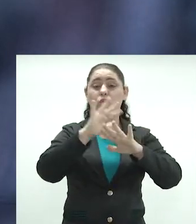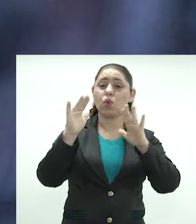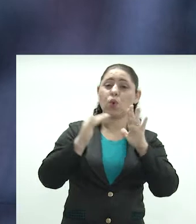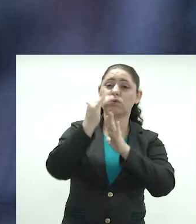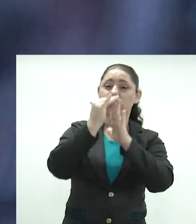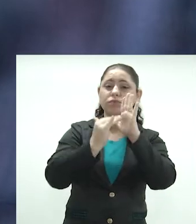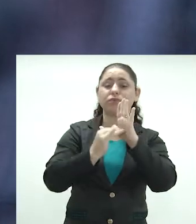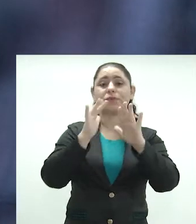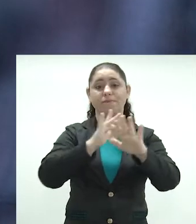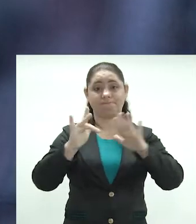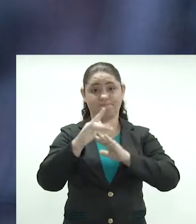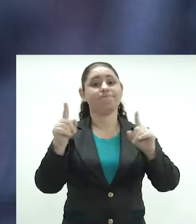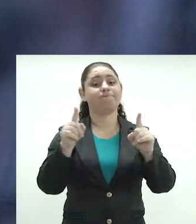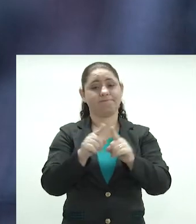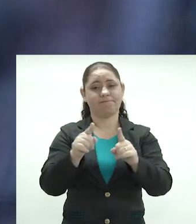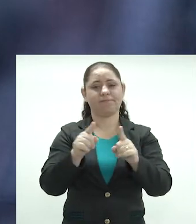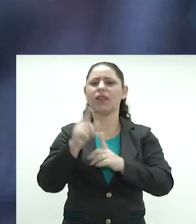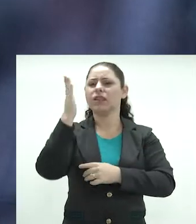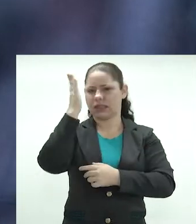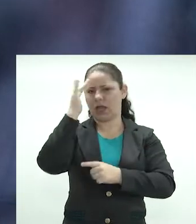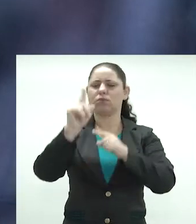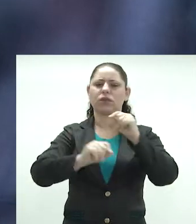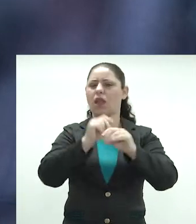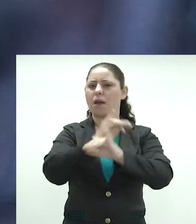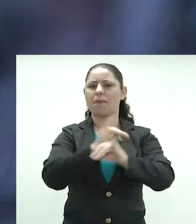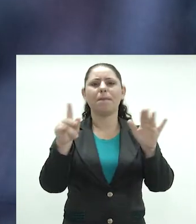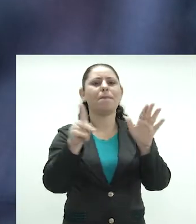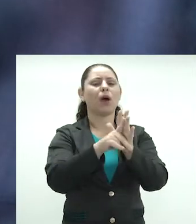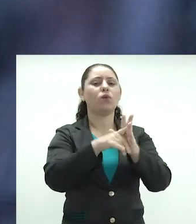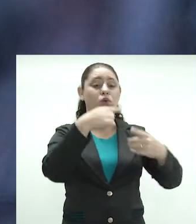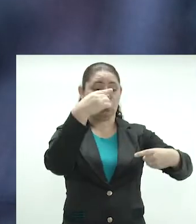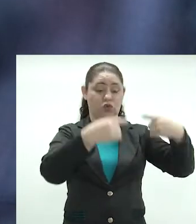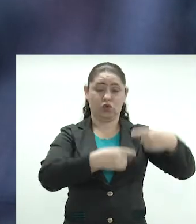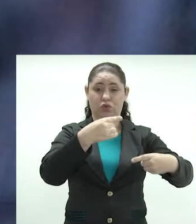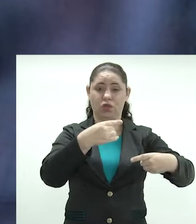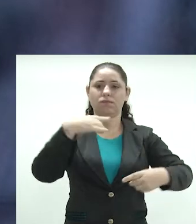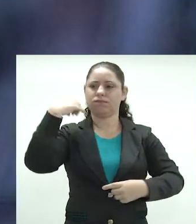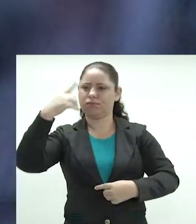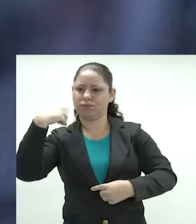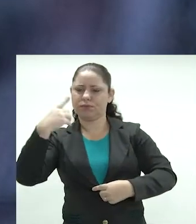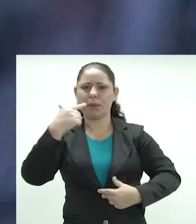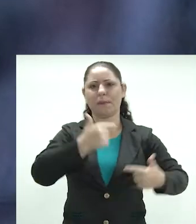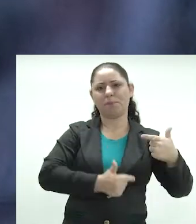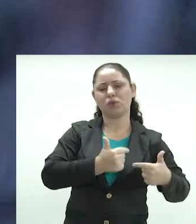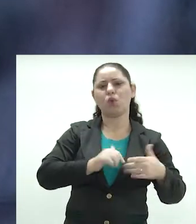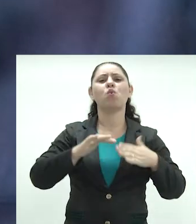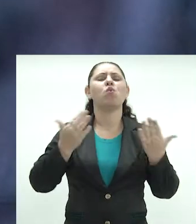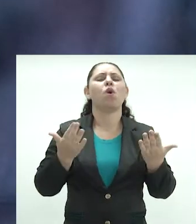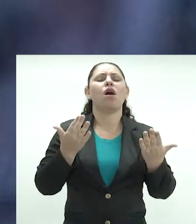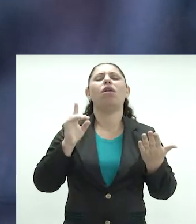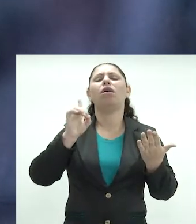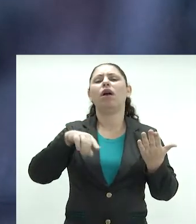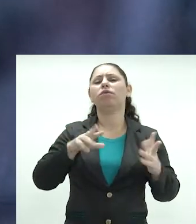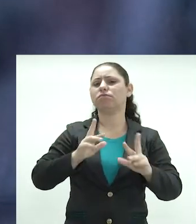TV Assembleia, acompanha a nossa produção de conteúdos nas nossas mídias sociais, já sabe, é o programa destinado a discutir a relação entre o direito